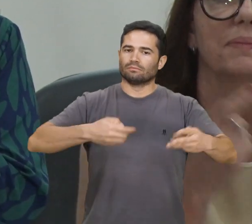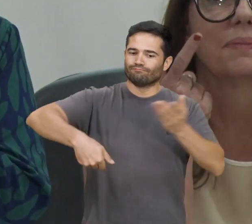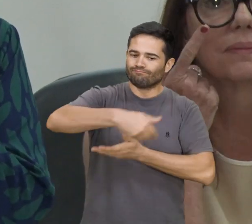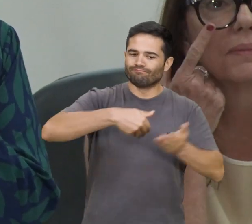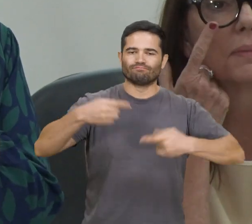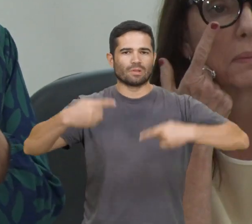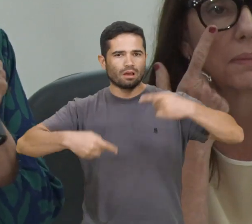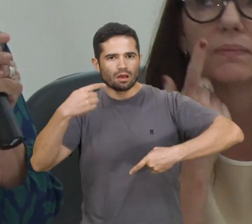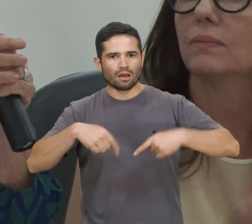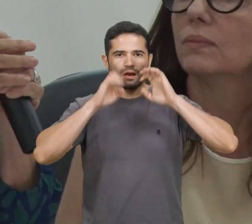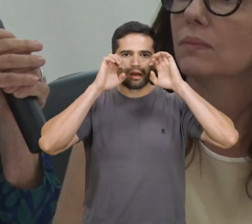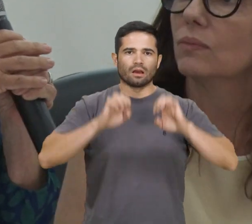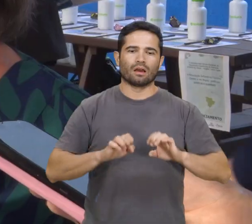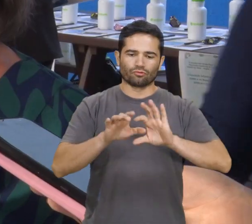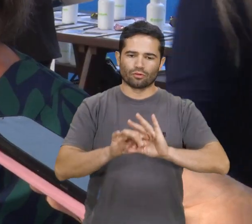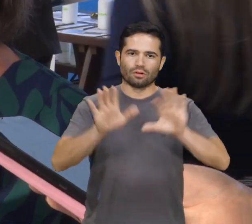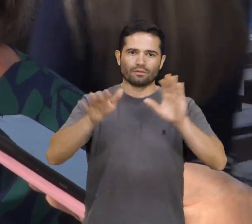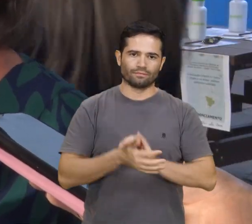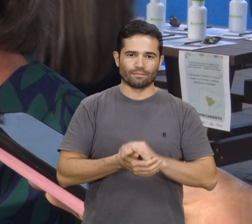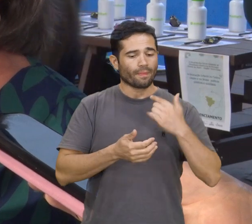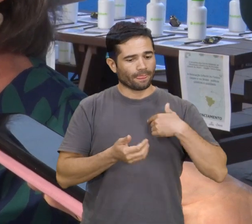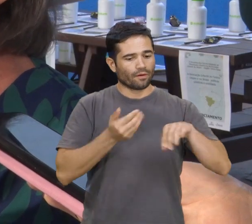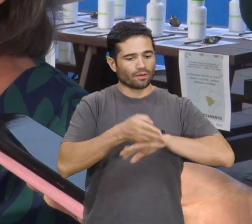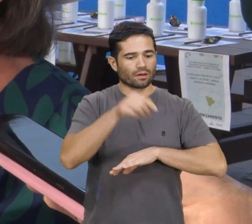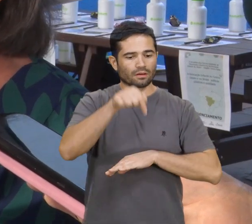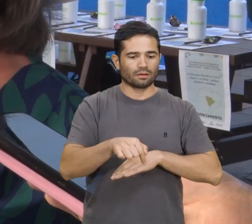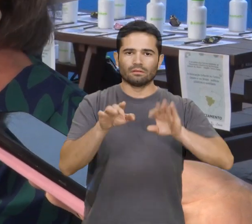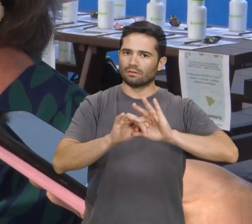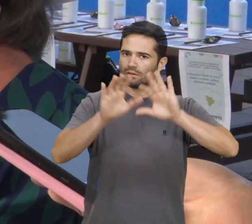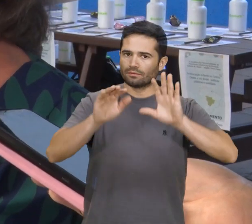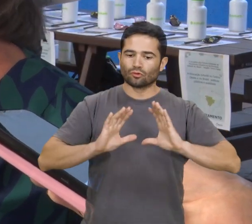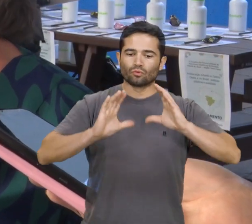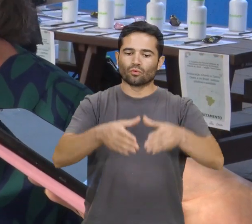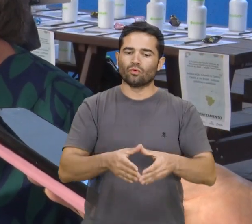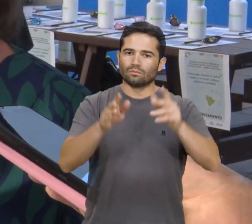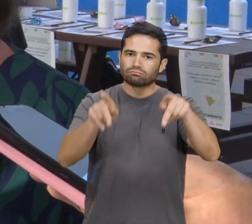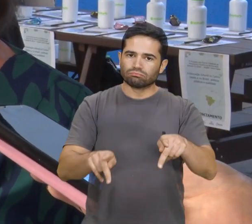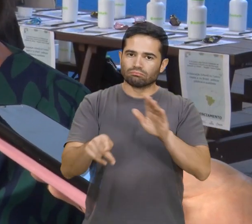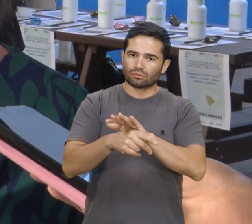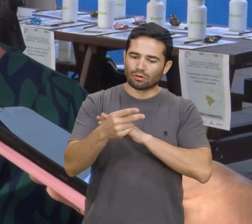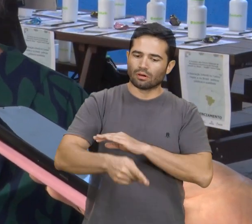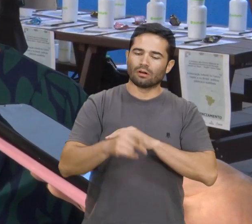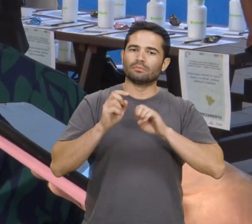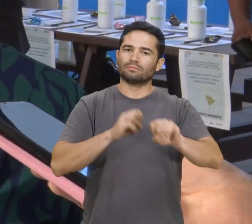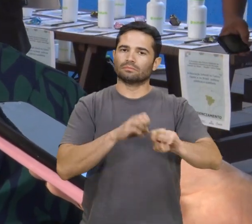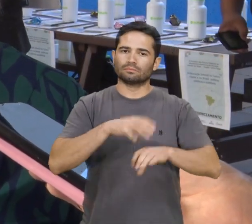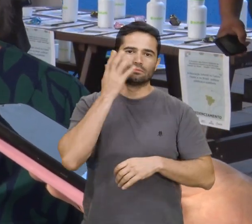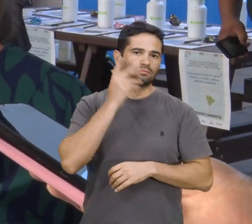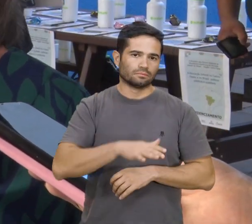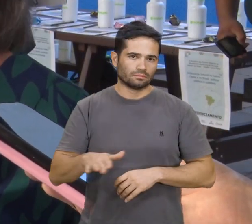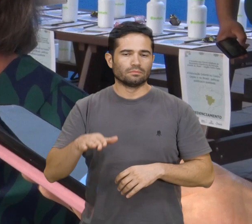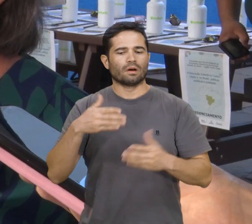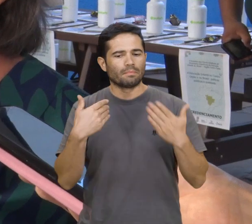o diálogo ético e democrático. Estou aqui à disposição desse coletivo, que é um coletivo da educação